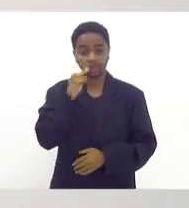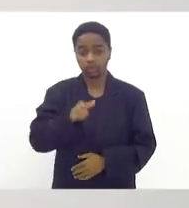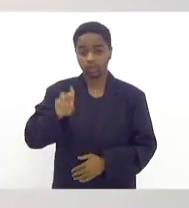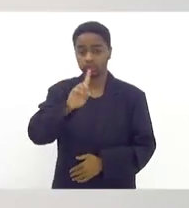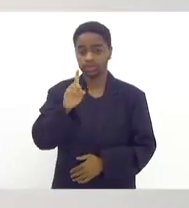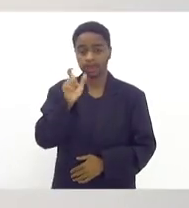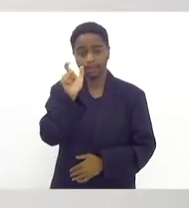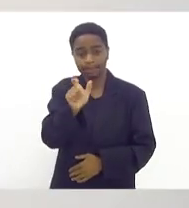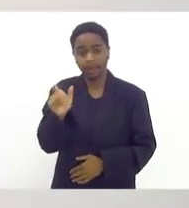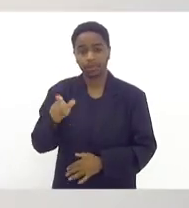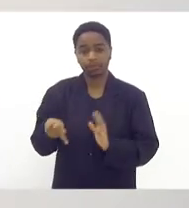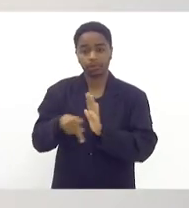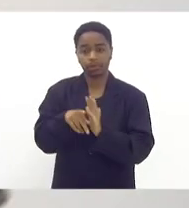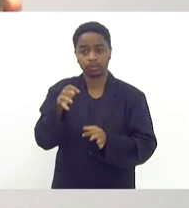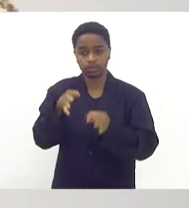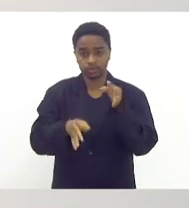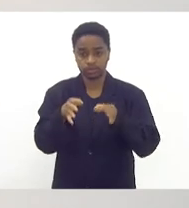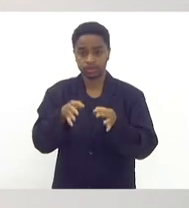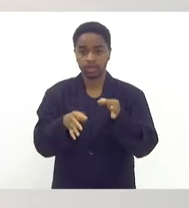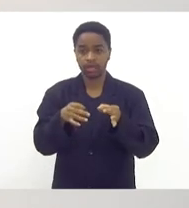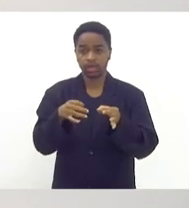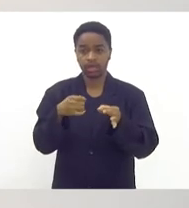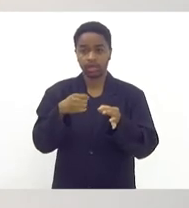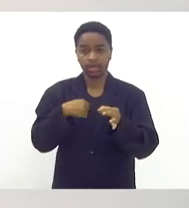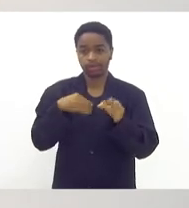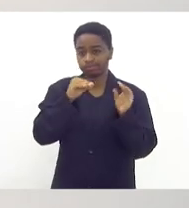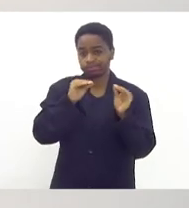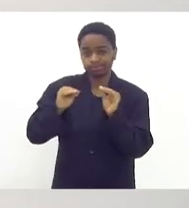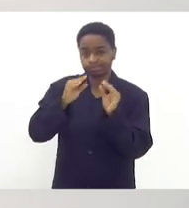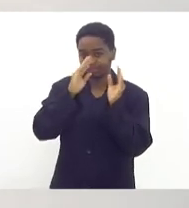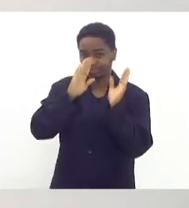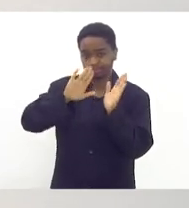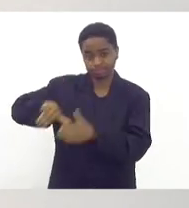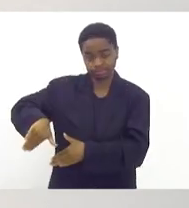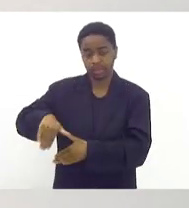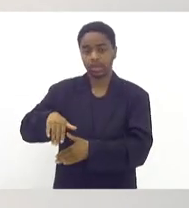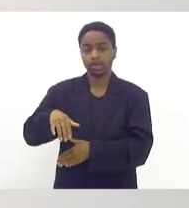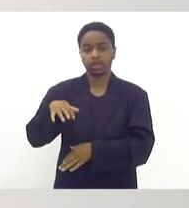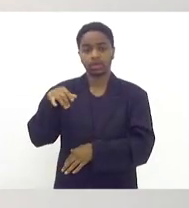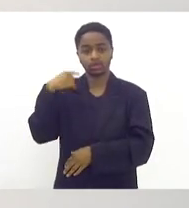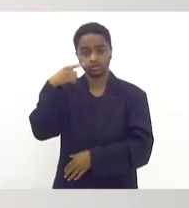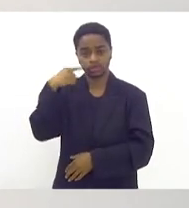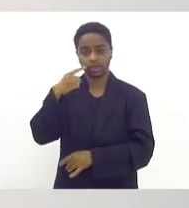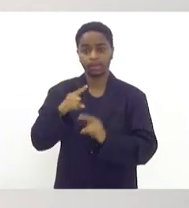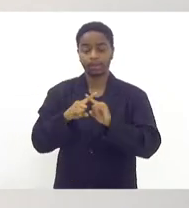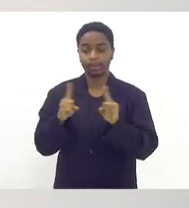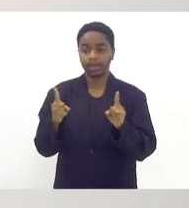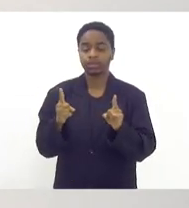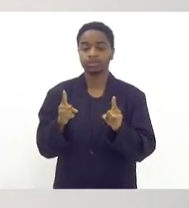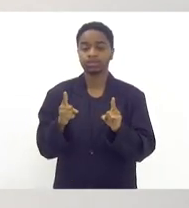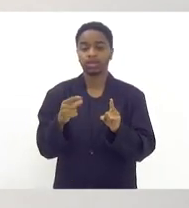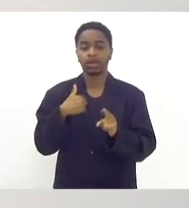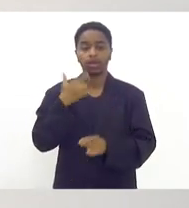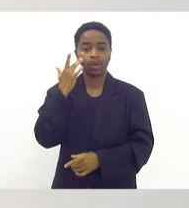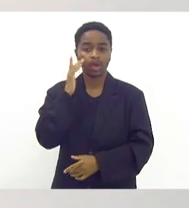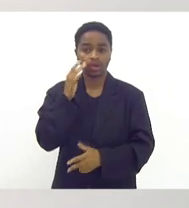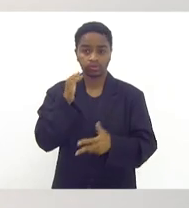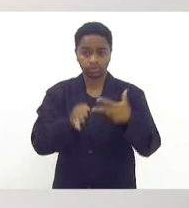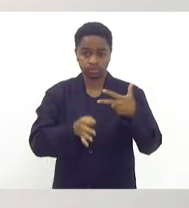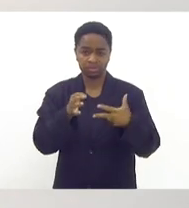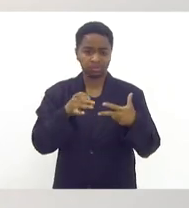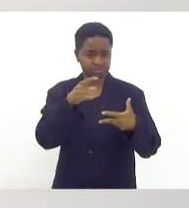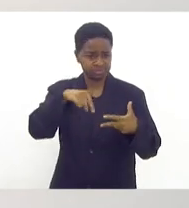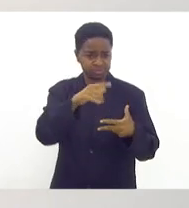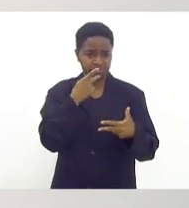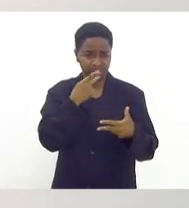juridique tô aqui deixando o chapéu de advogada de lado tô como mãe atípica eh eu acho que o judiciário foram lindas